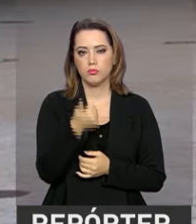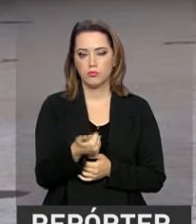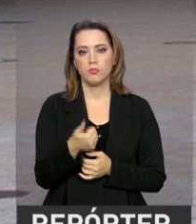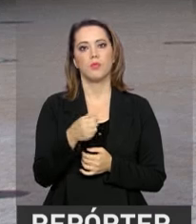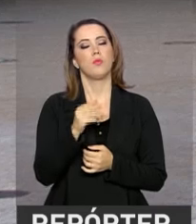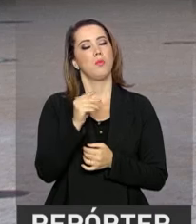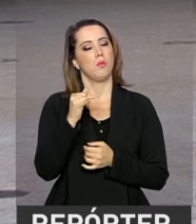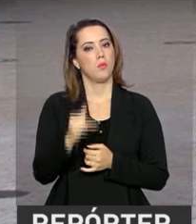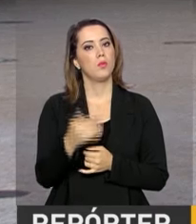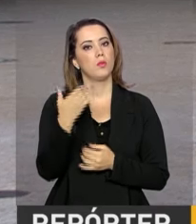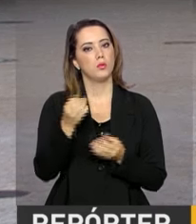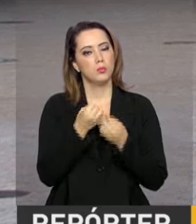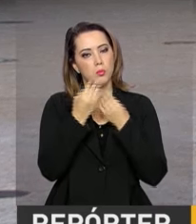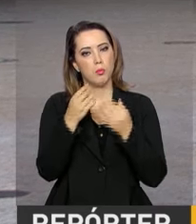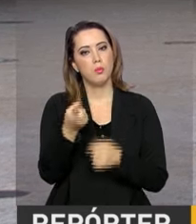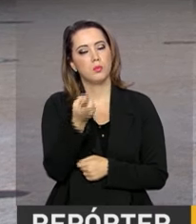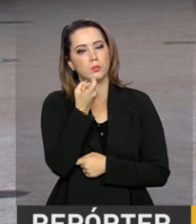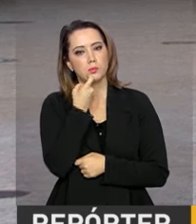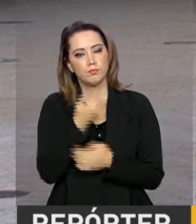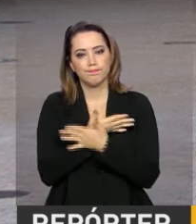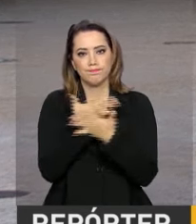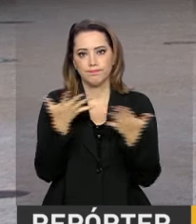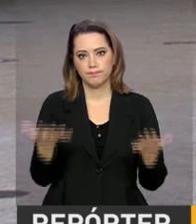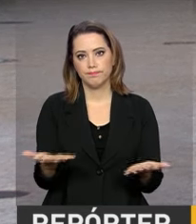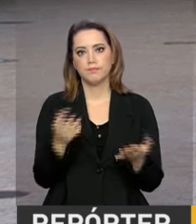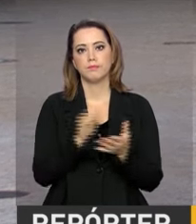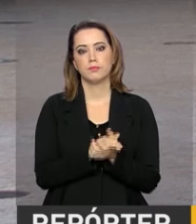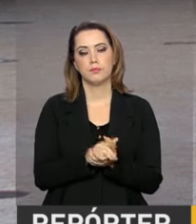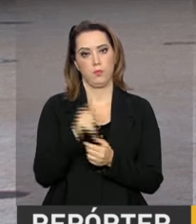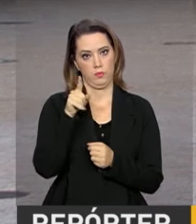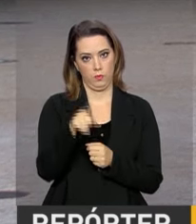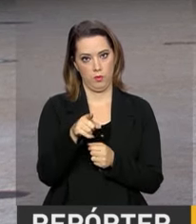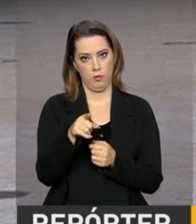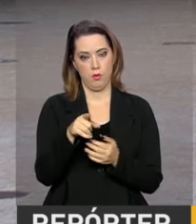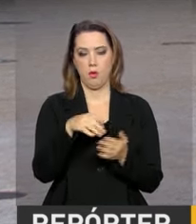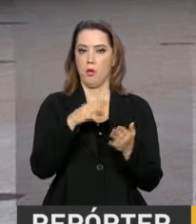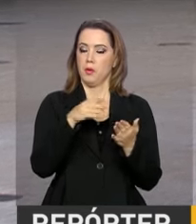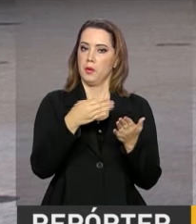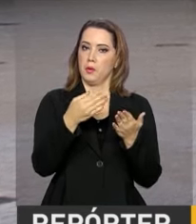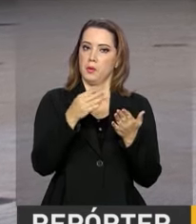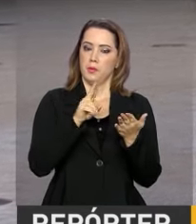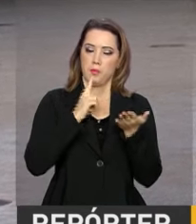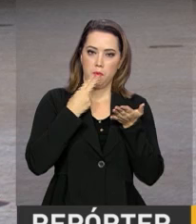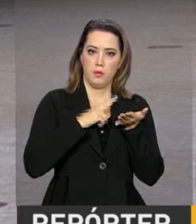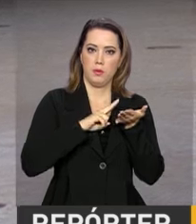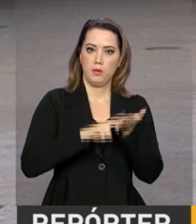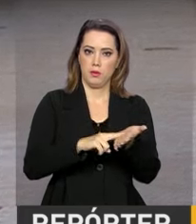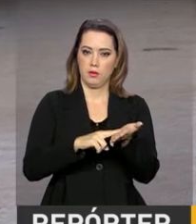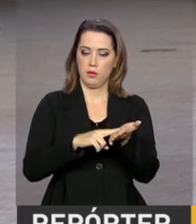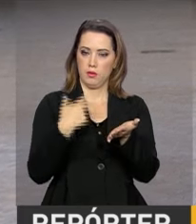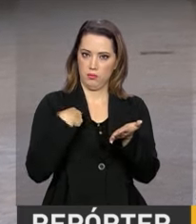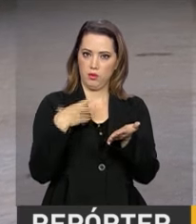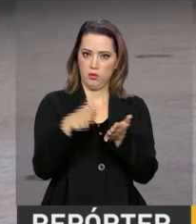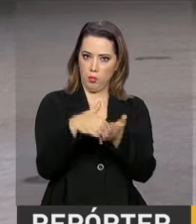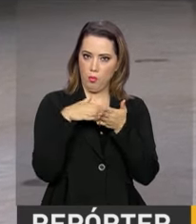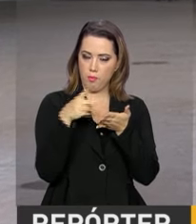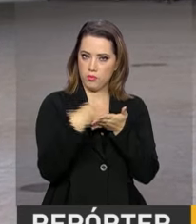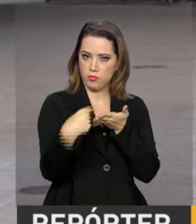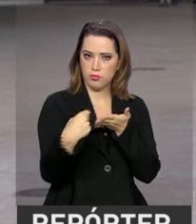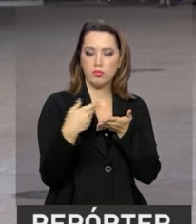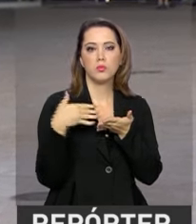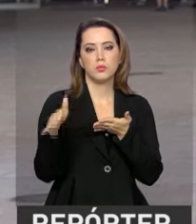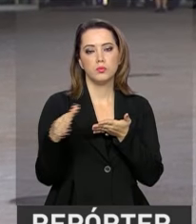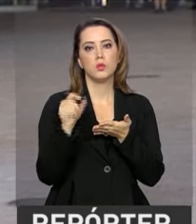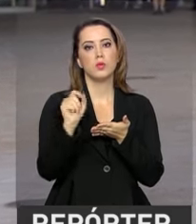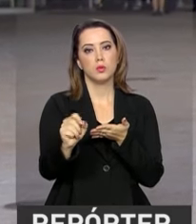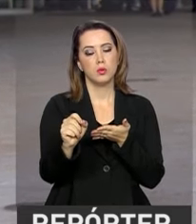Boa sexta-feira para você e para todos que nos assistem. Bom, na carta de demissão enviada ontem ao presidente em exercício Michel Temer,